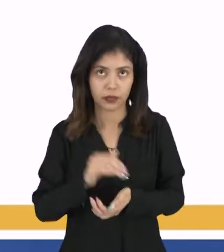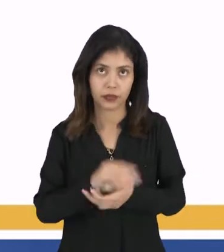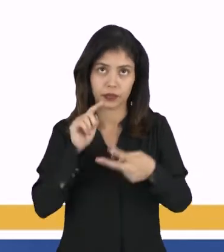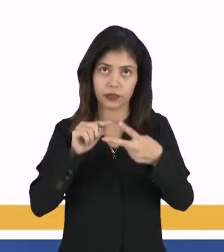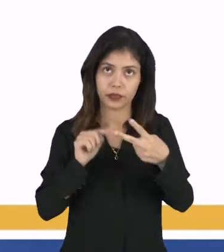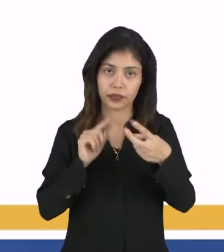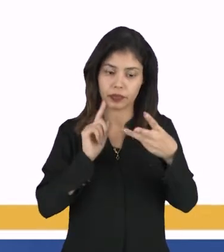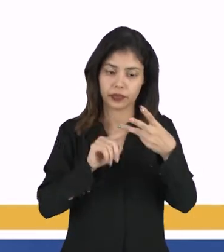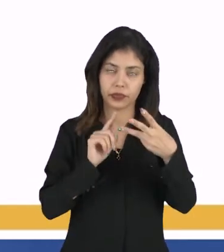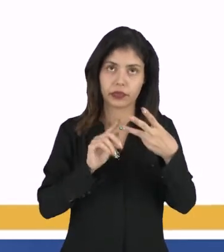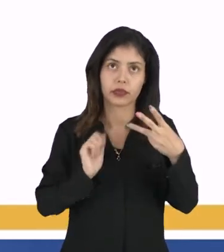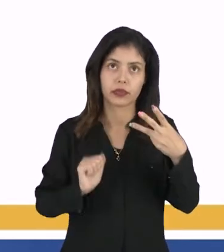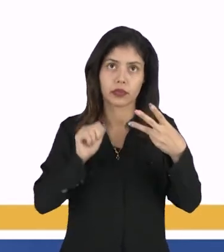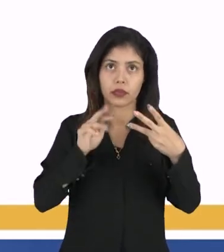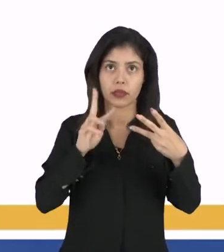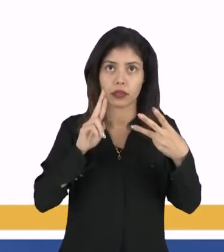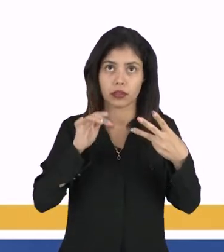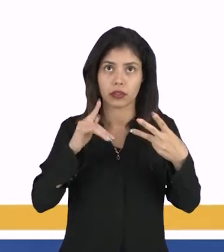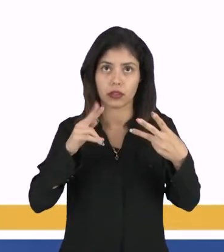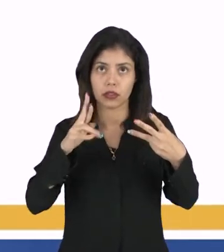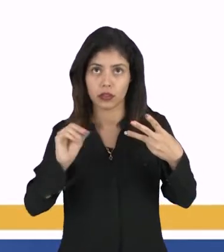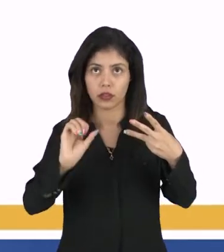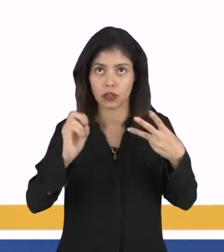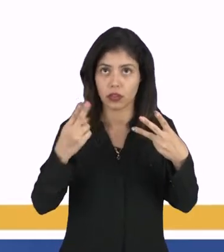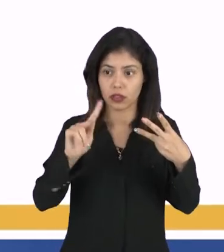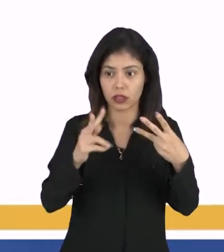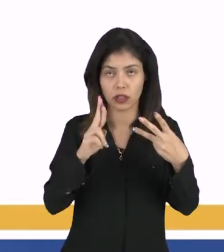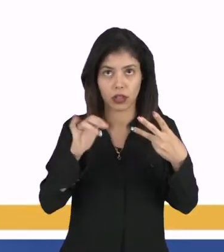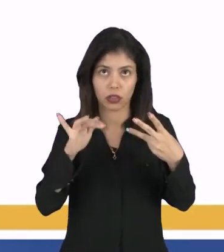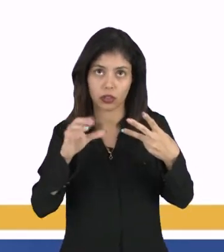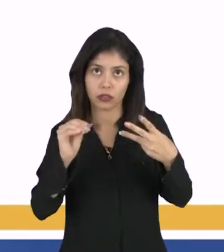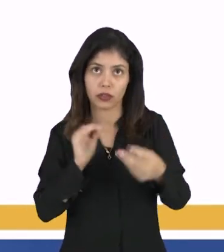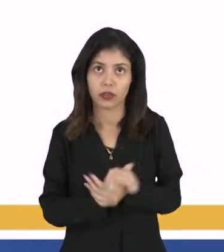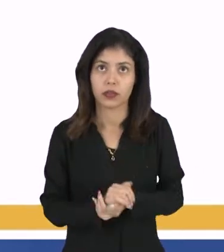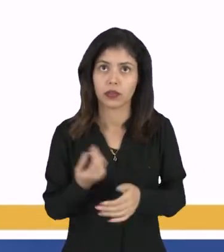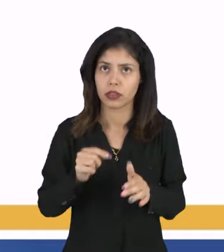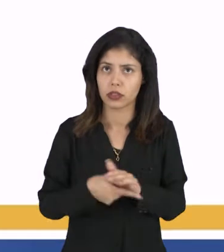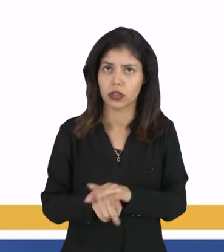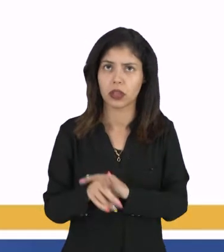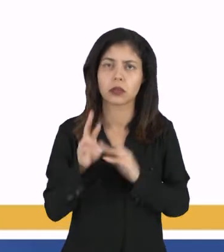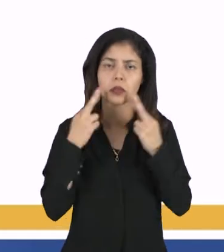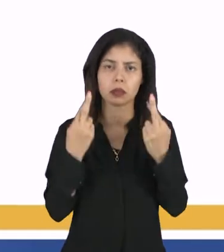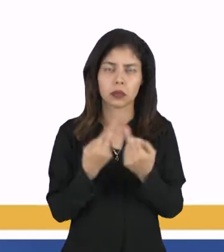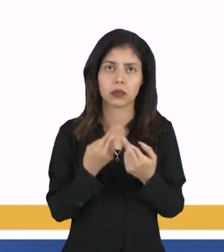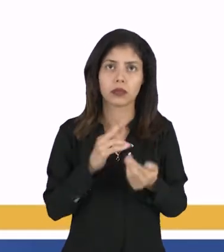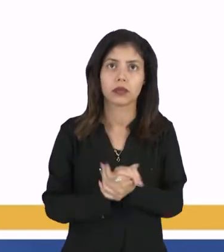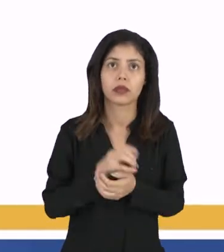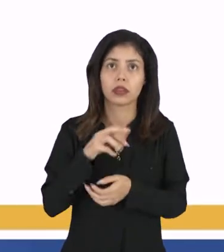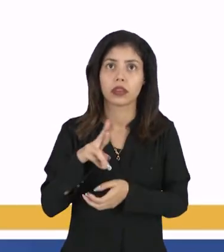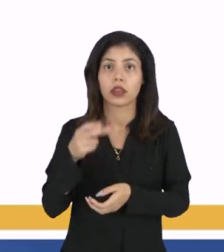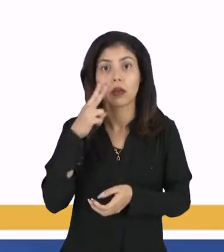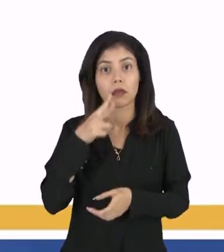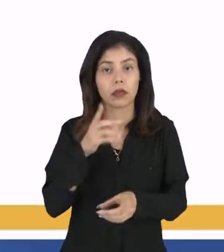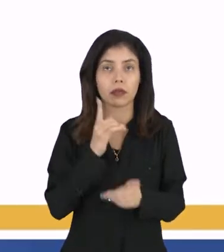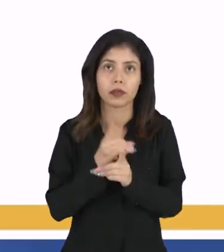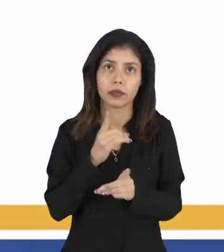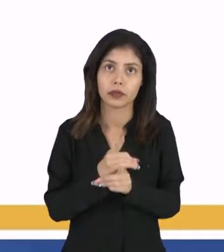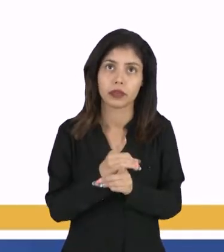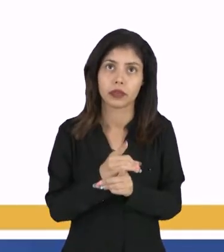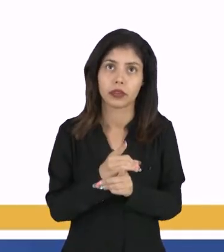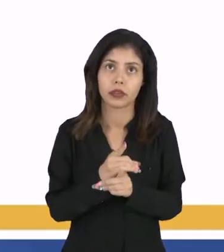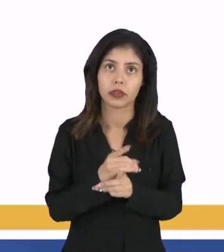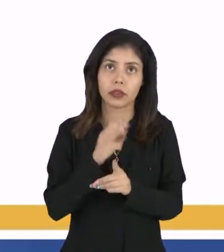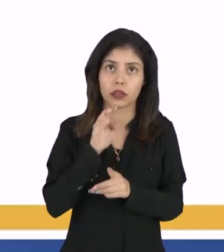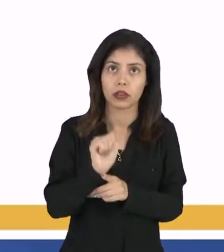unicelulares. Depois, eles podem ser autótrofos ou heterótrofos. Então, dentro do reino Monera, você vai encontrar